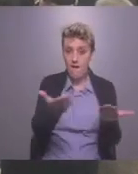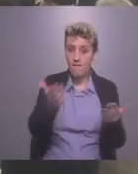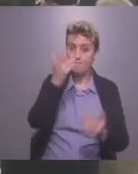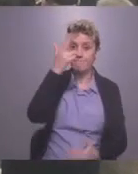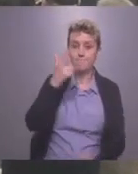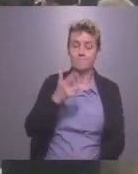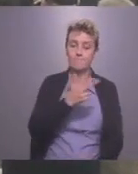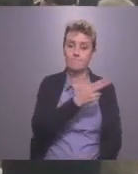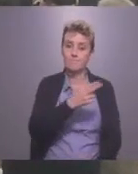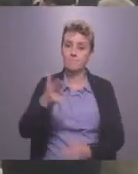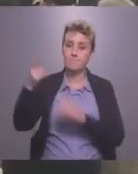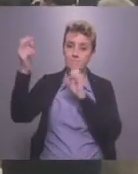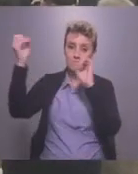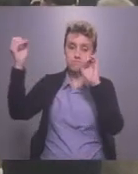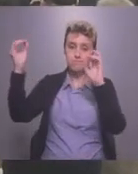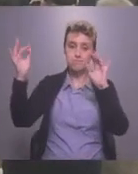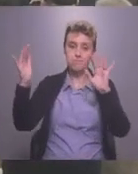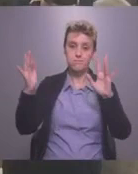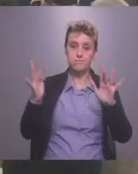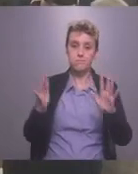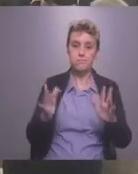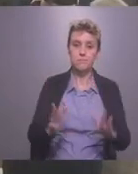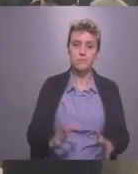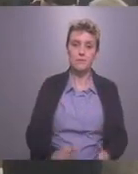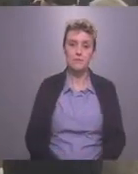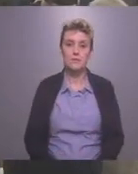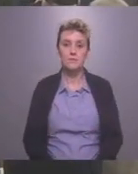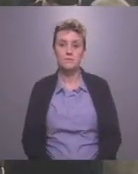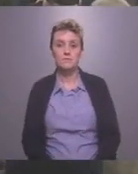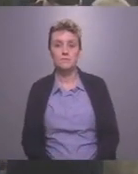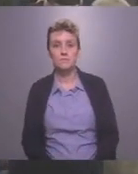Senhor, as vossas